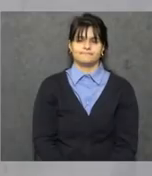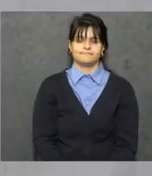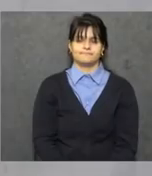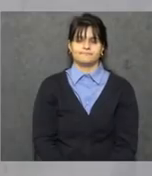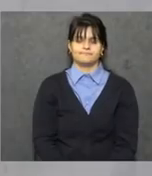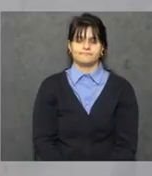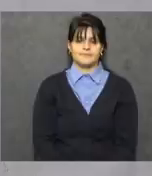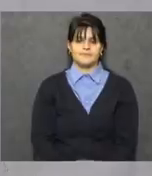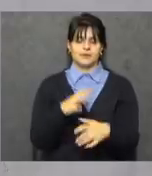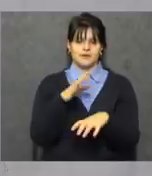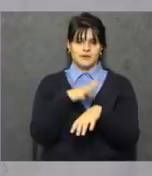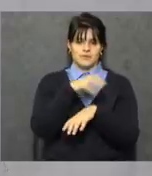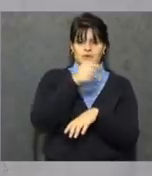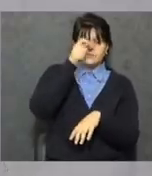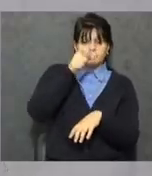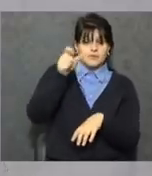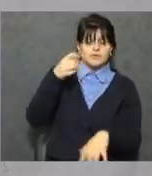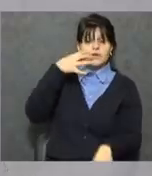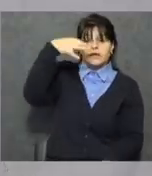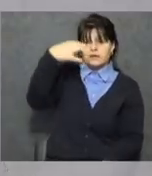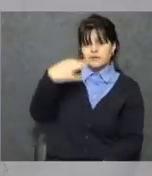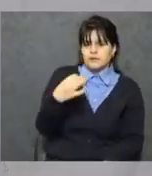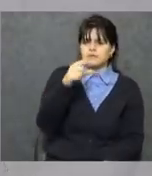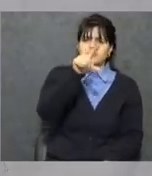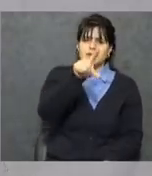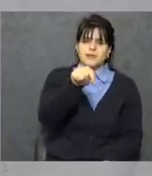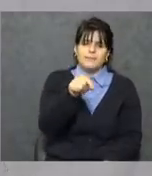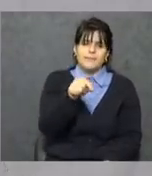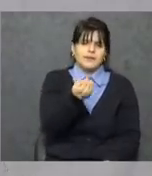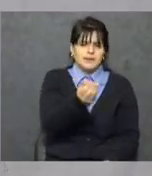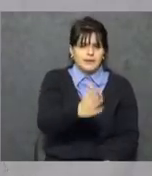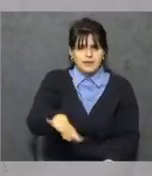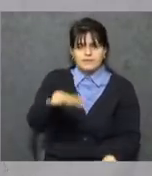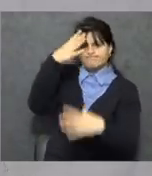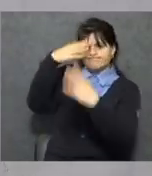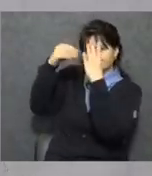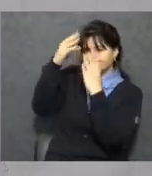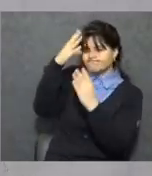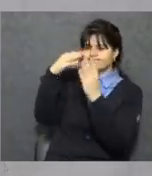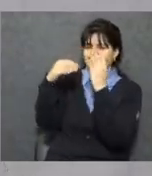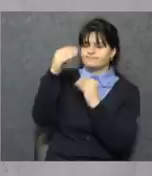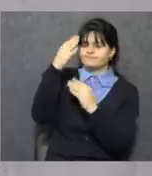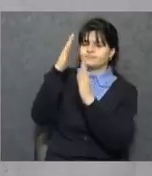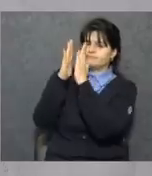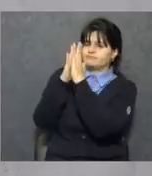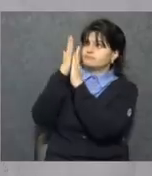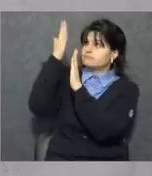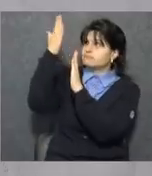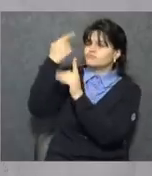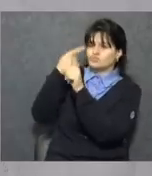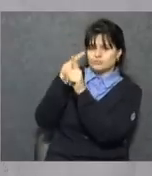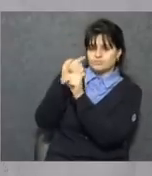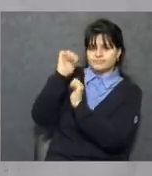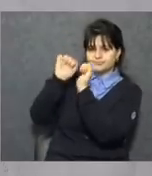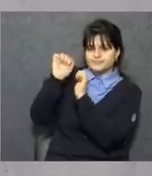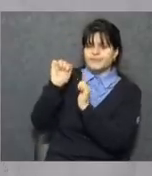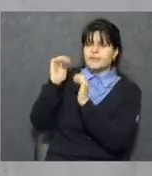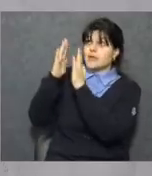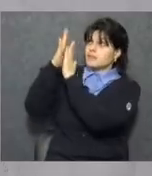auxílio. Pelos fiéis e pelos catecúmenos das nossas comunidades, para que Deus perdoe as suas